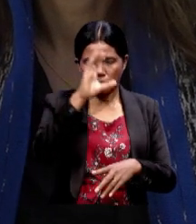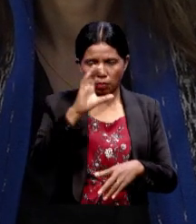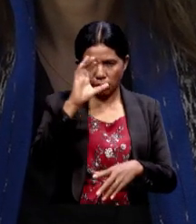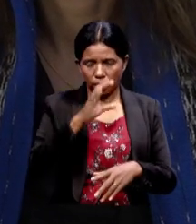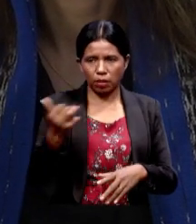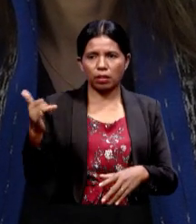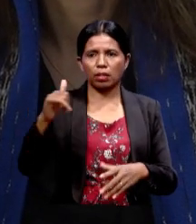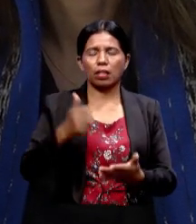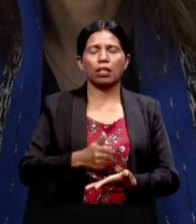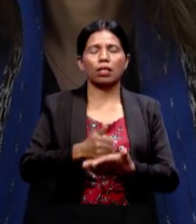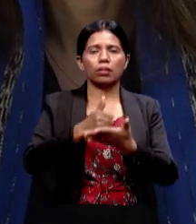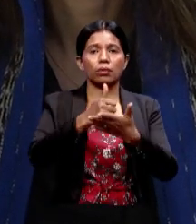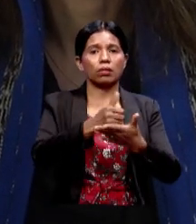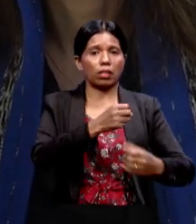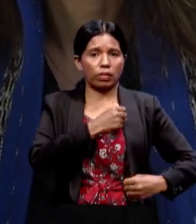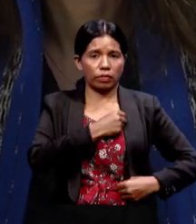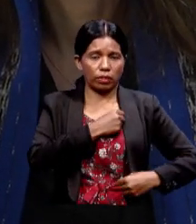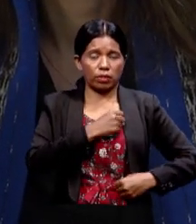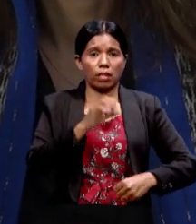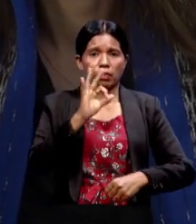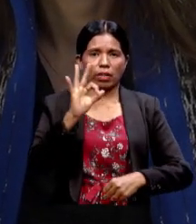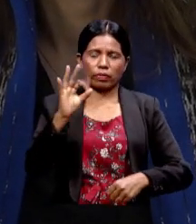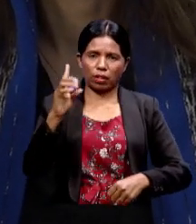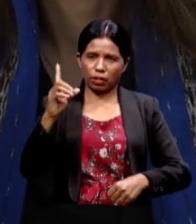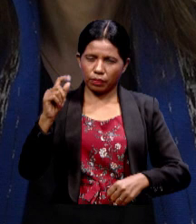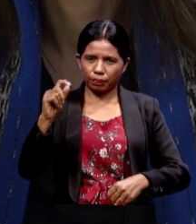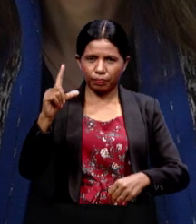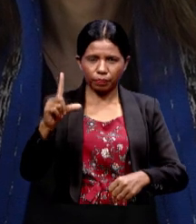ajuda FFDTL para a